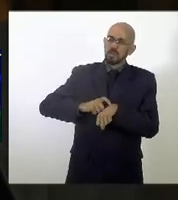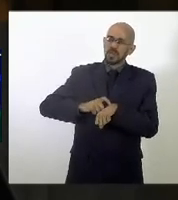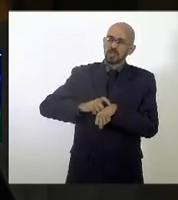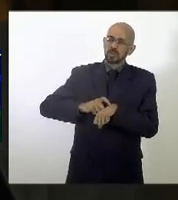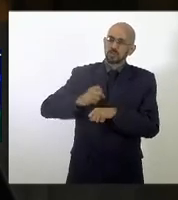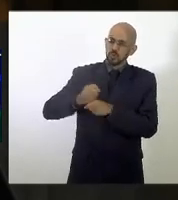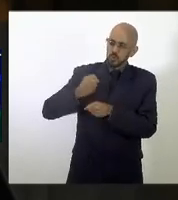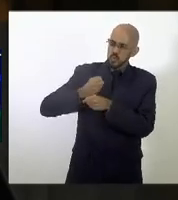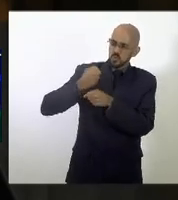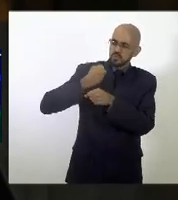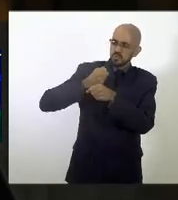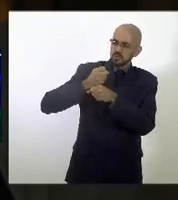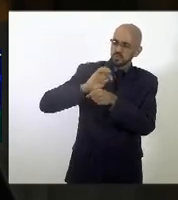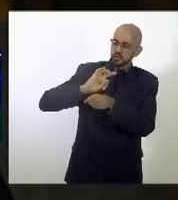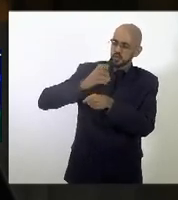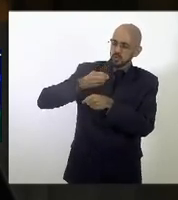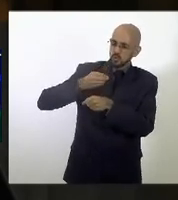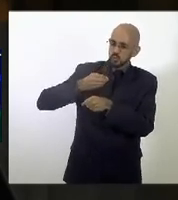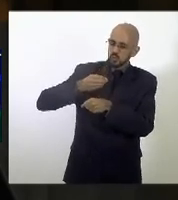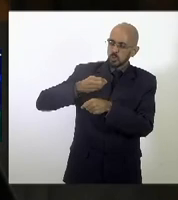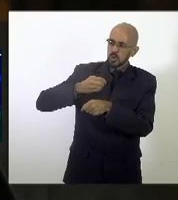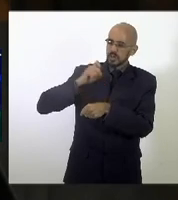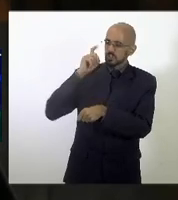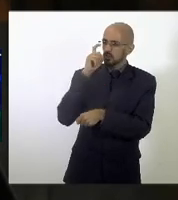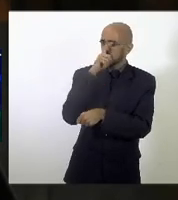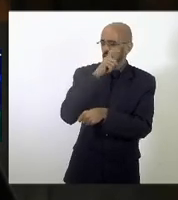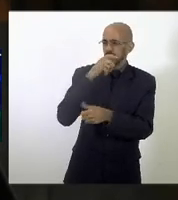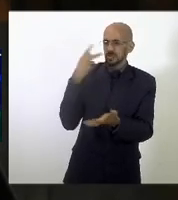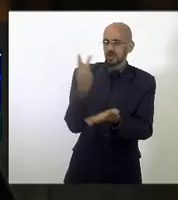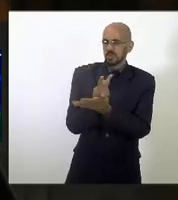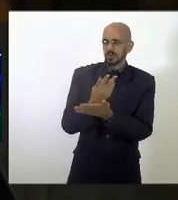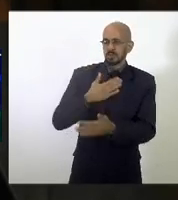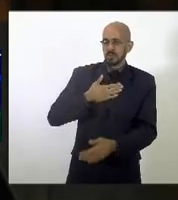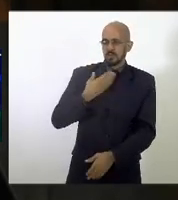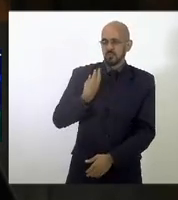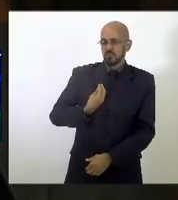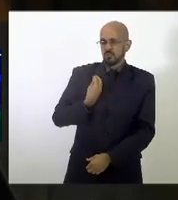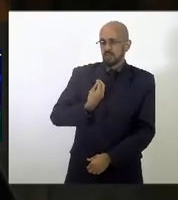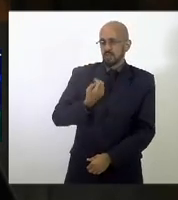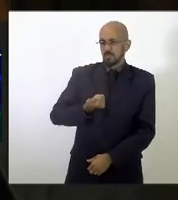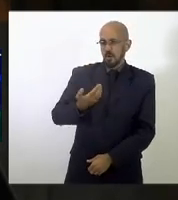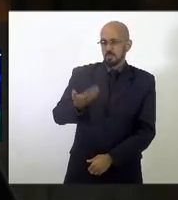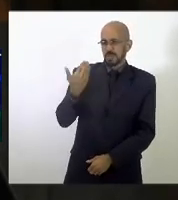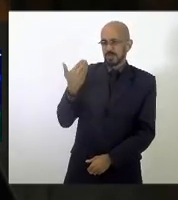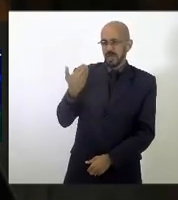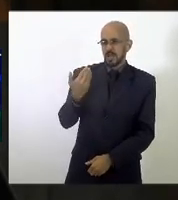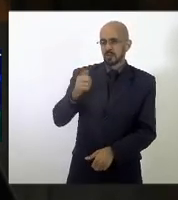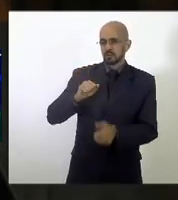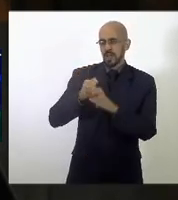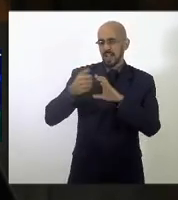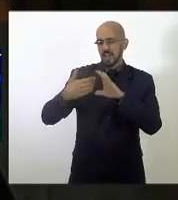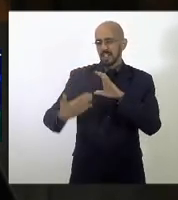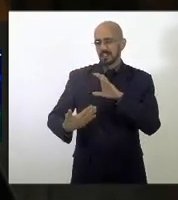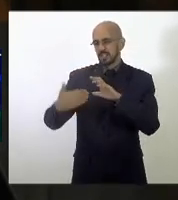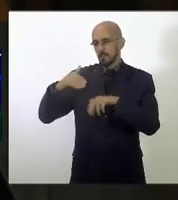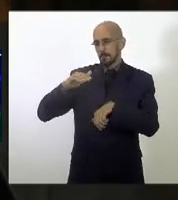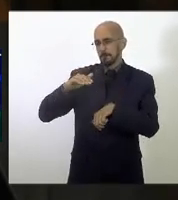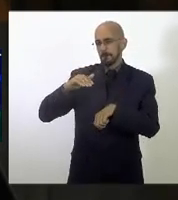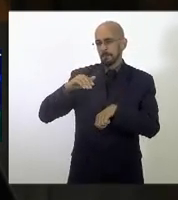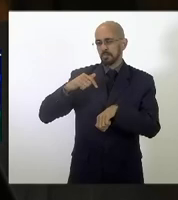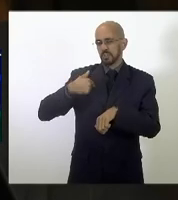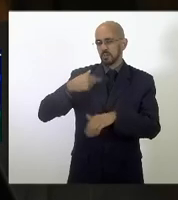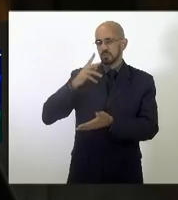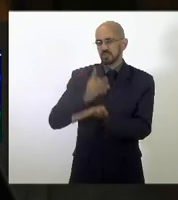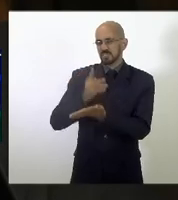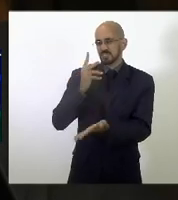de todo o deserto que eu passei na minha vida recentemente, uma das características que eu sempre procurei ter